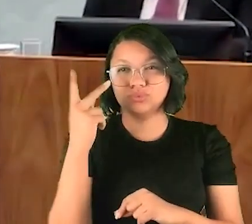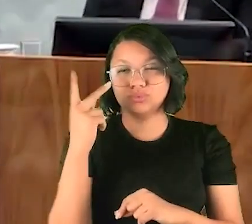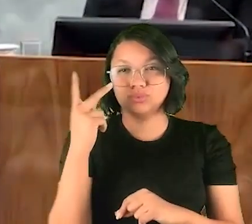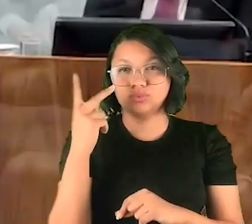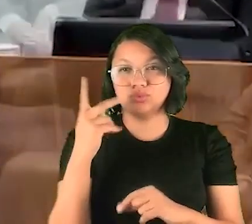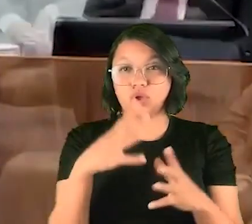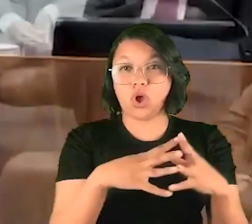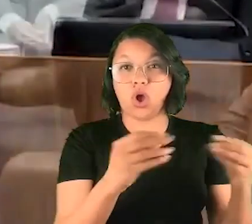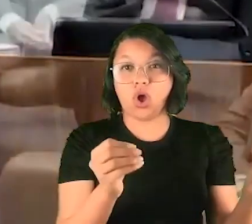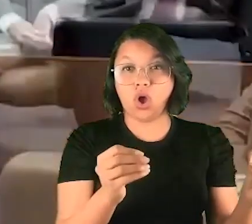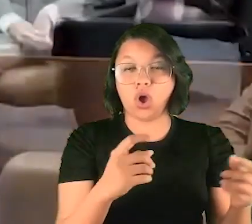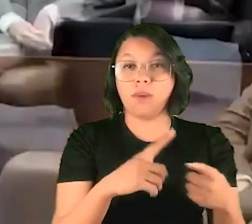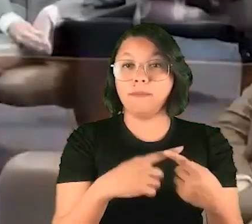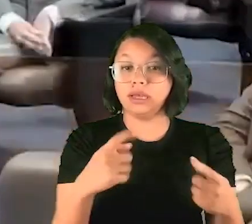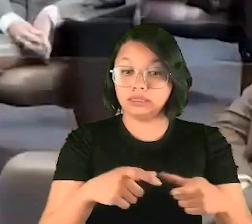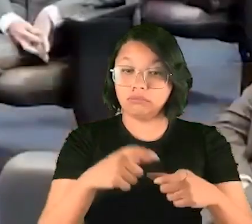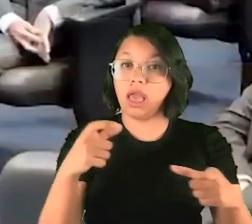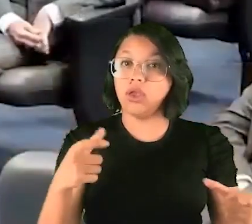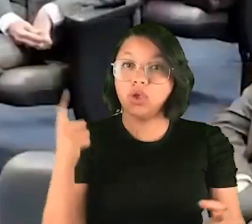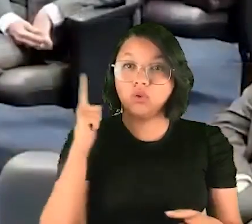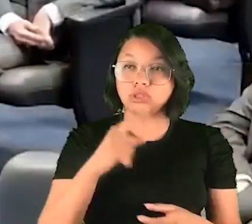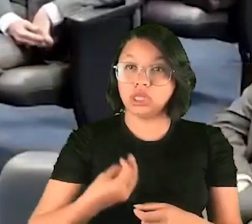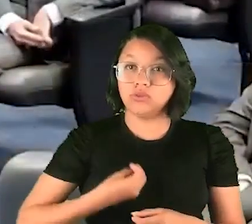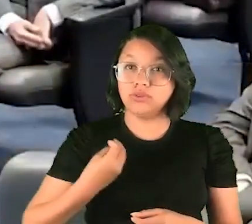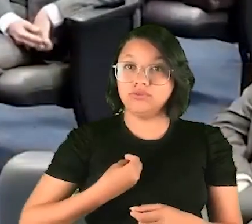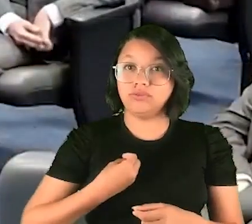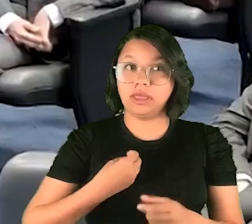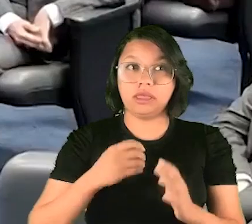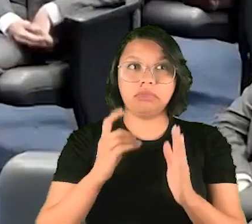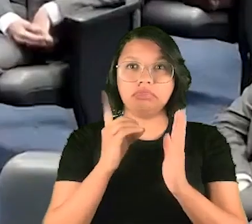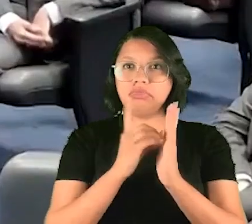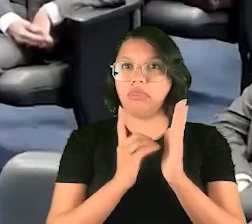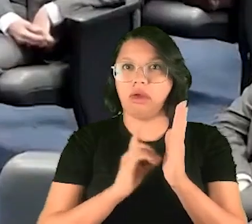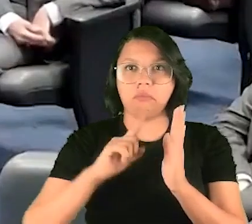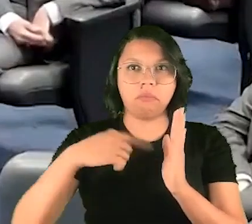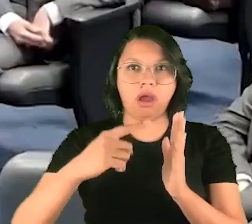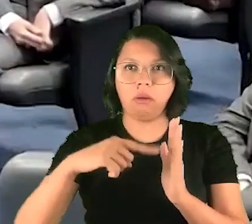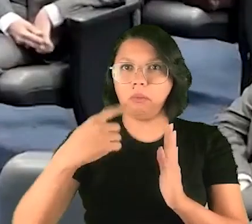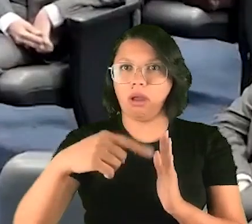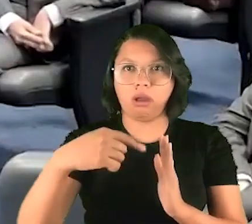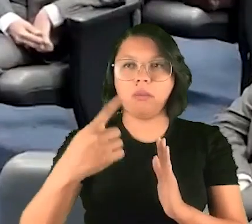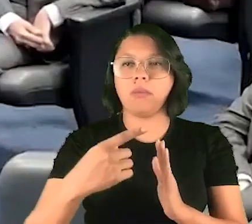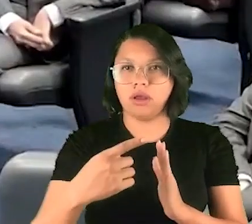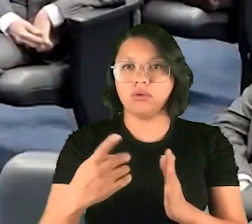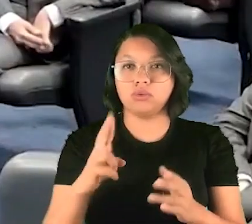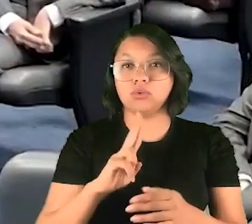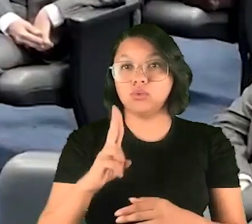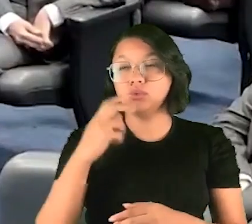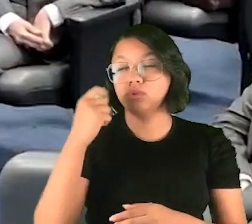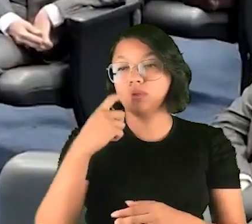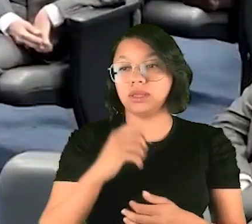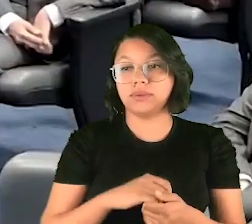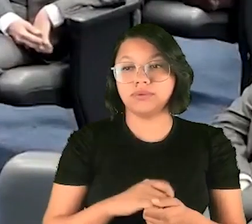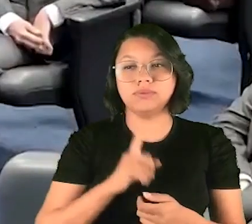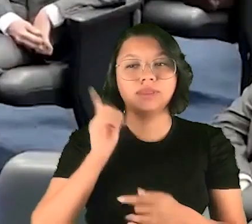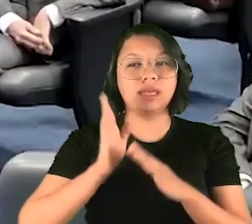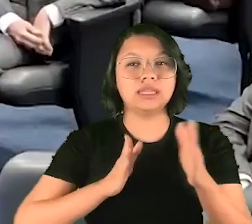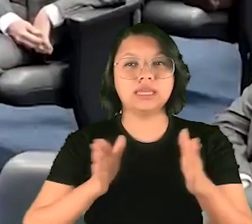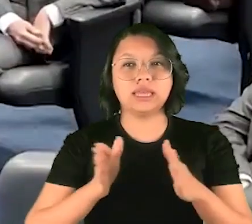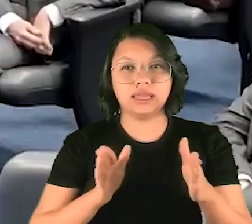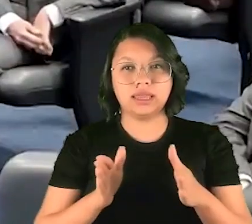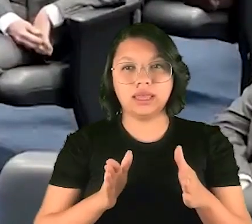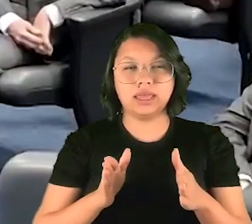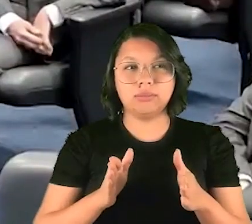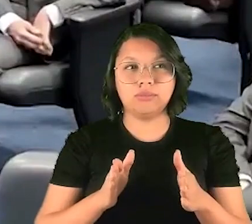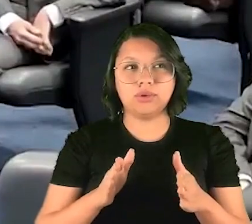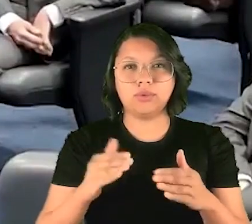infelizmente, pouco se curam, mas a maior parte consegue viver décadas tomando remédio. E foi disruptivo. Na época, eu me lembro muito